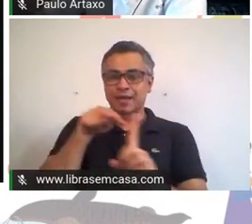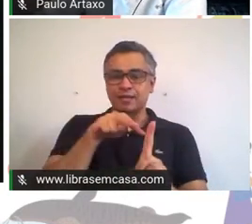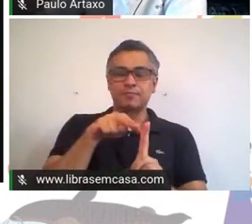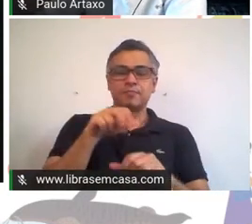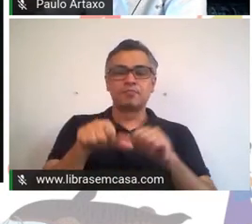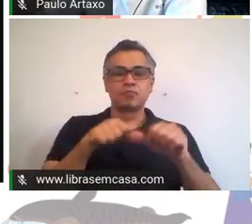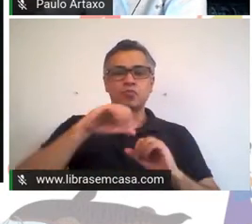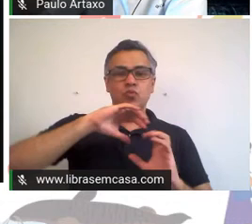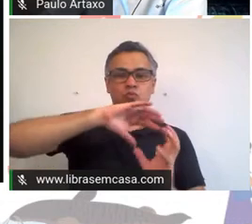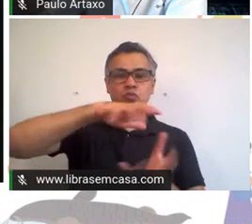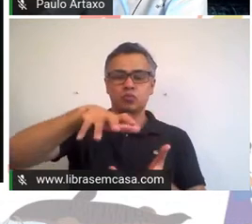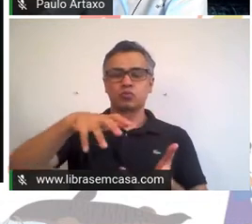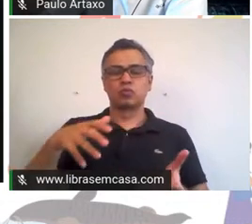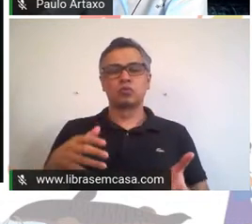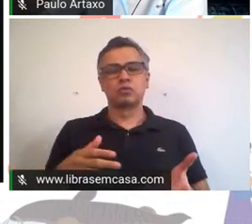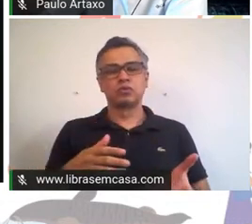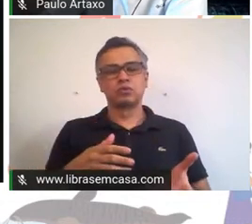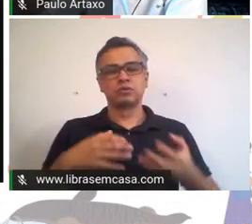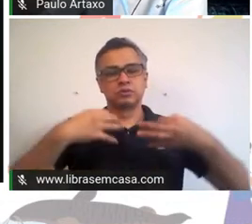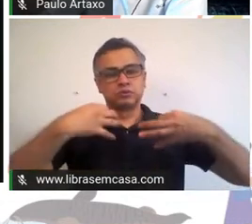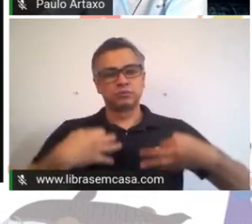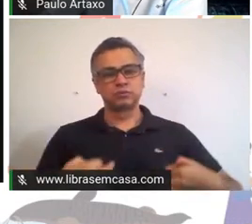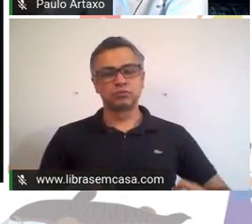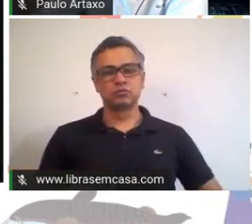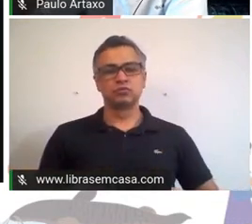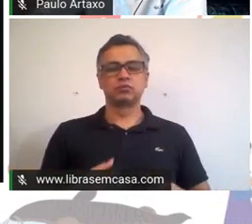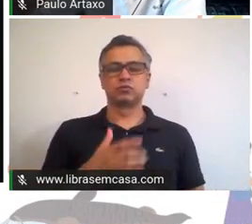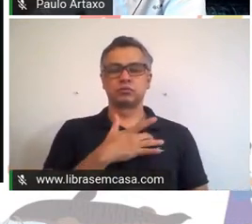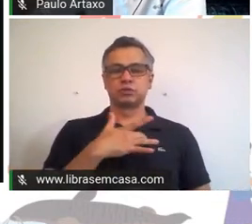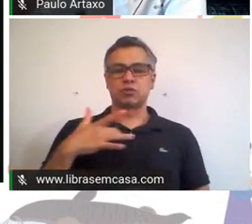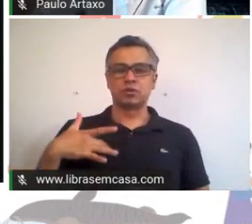sustentável e justo, não vai ser possível se a gente não tiver uma ação